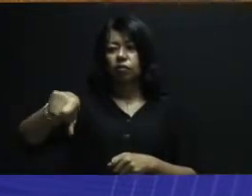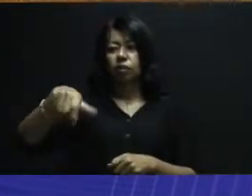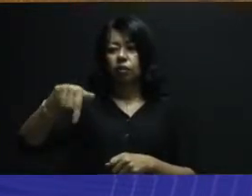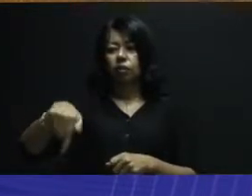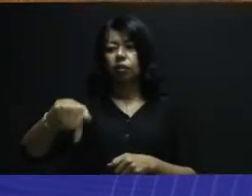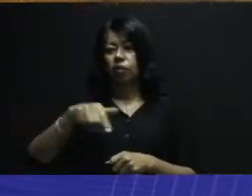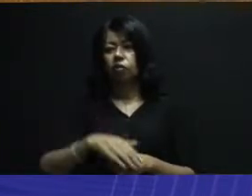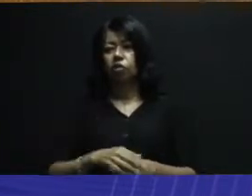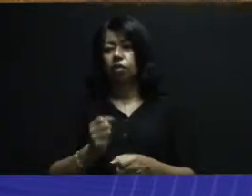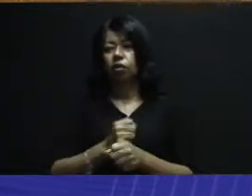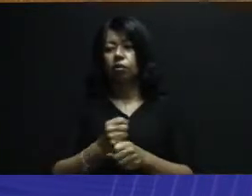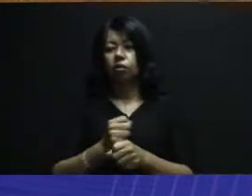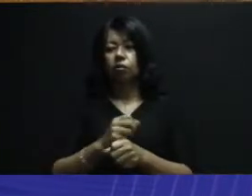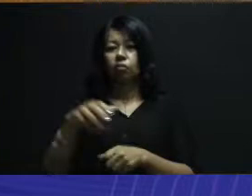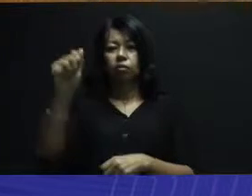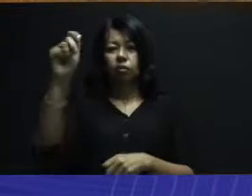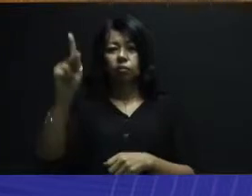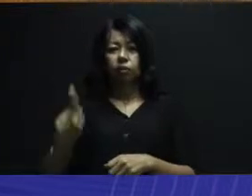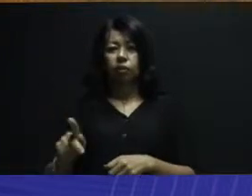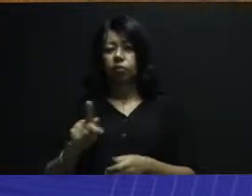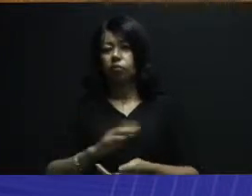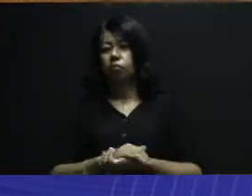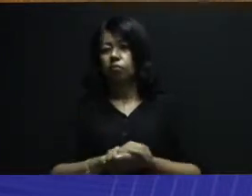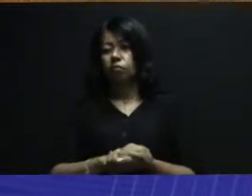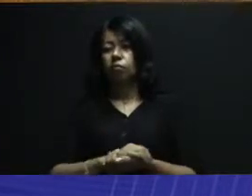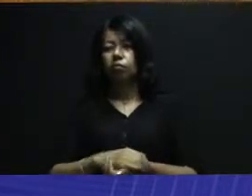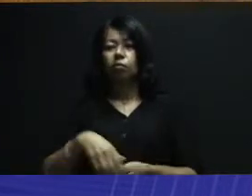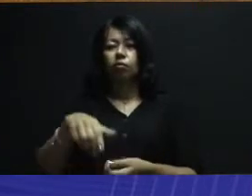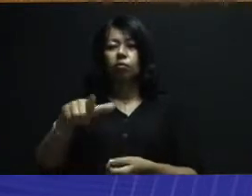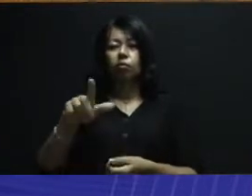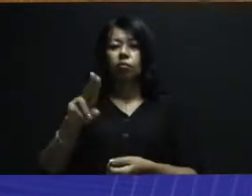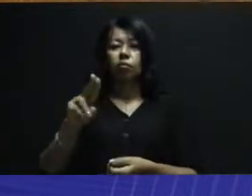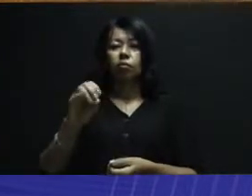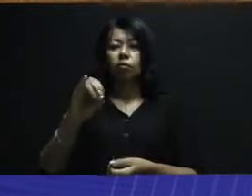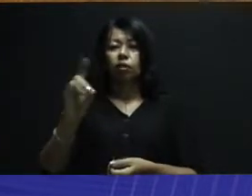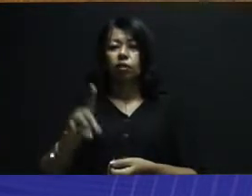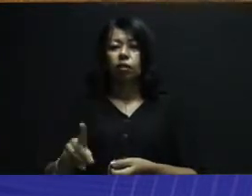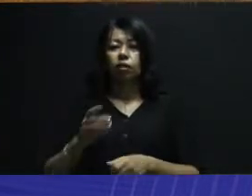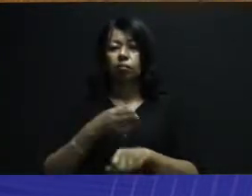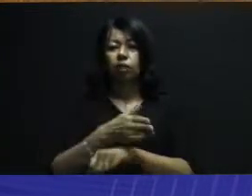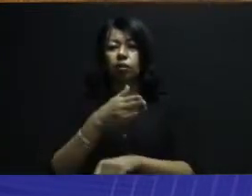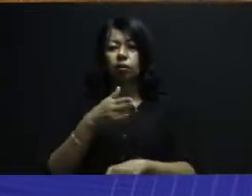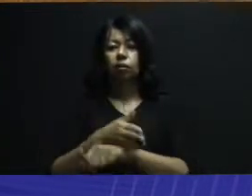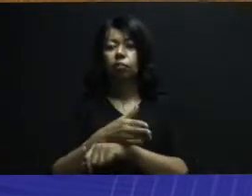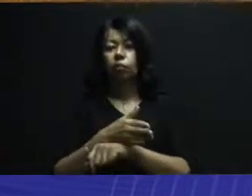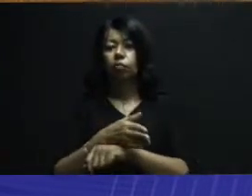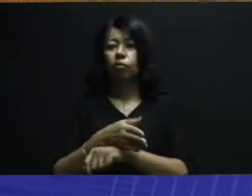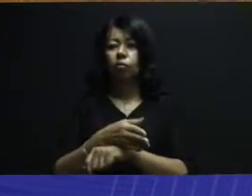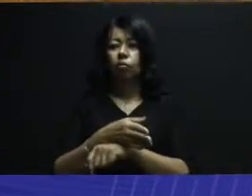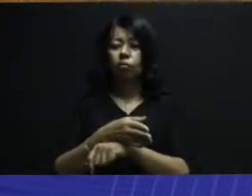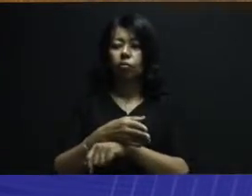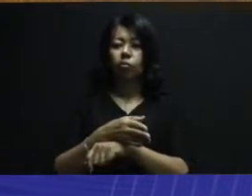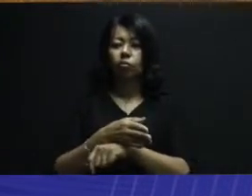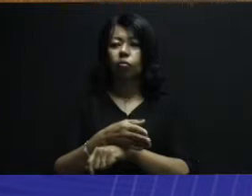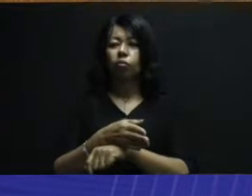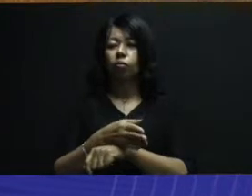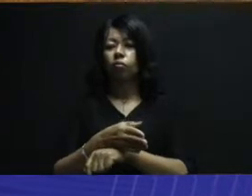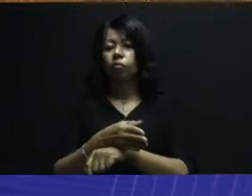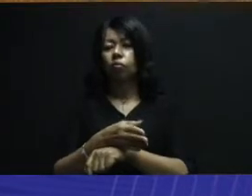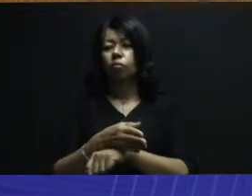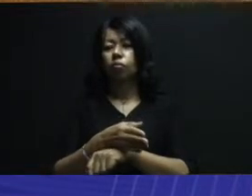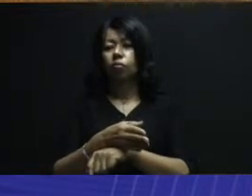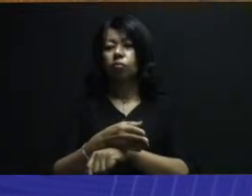1997, ano em que se aposentou. Luiz teve uma participação relevante na fundação